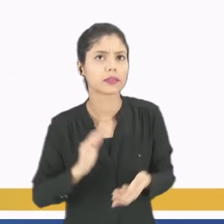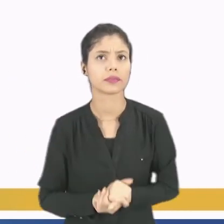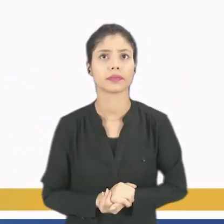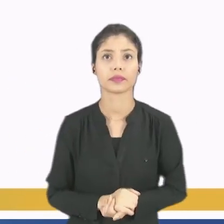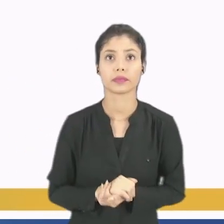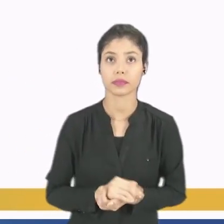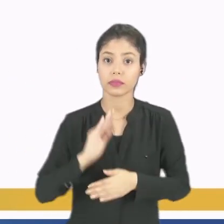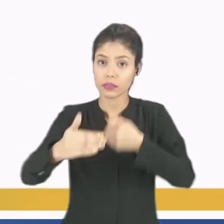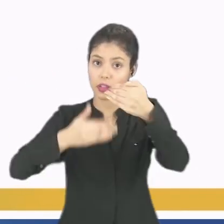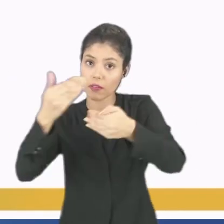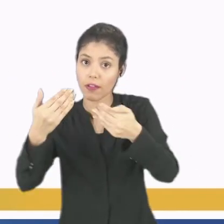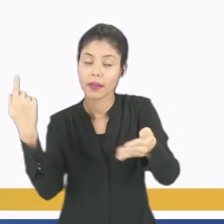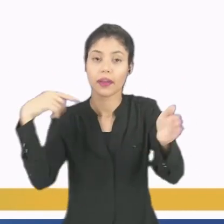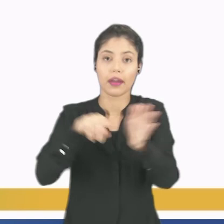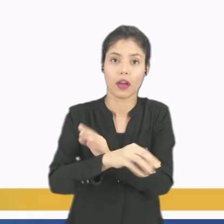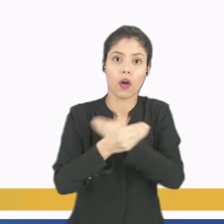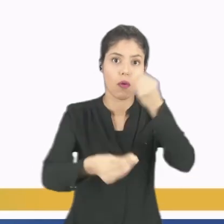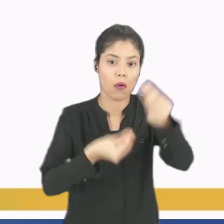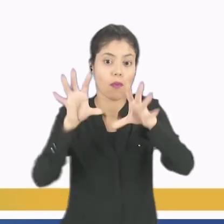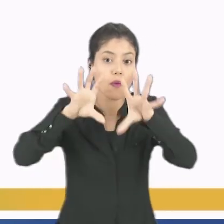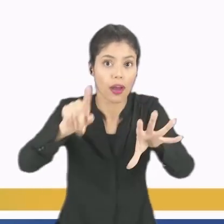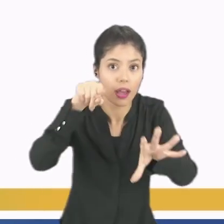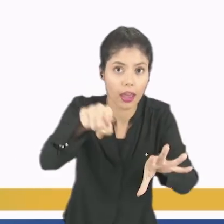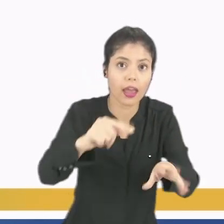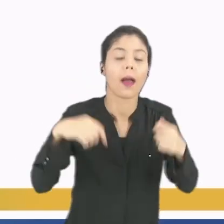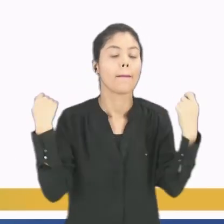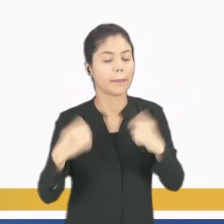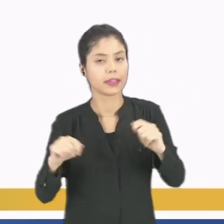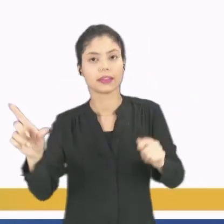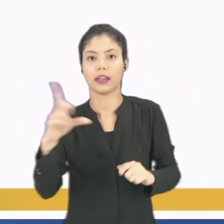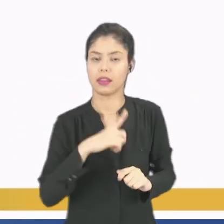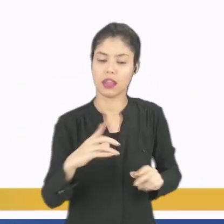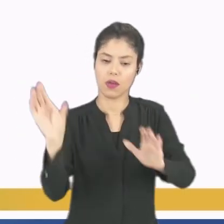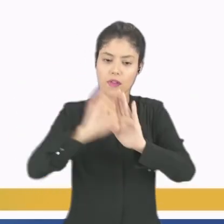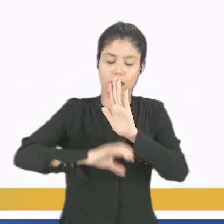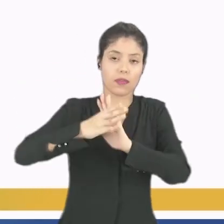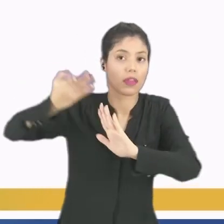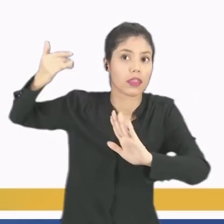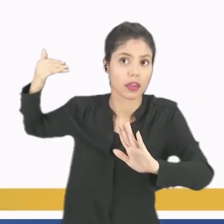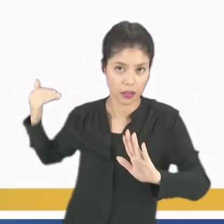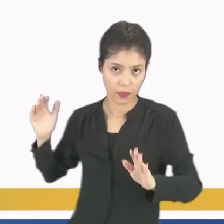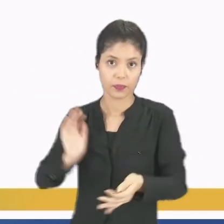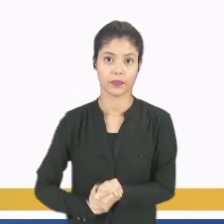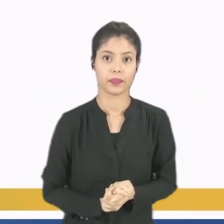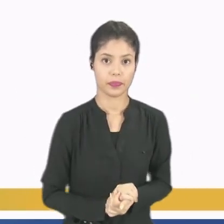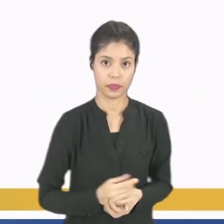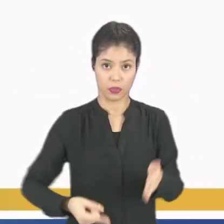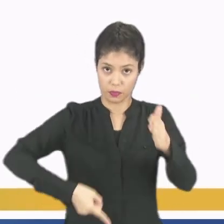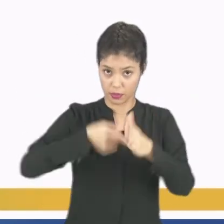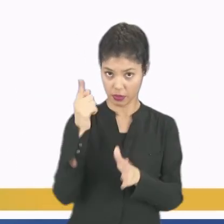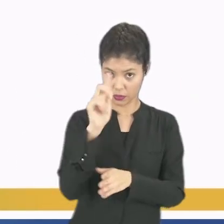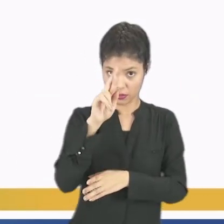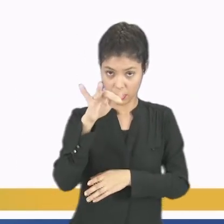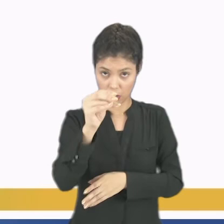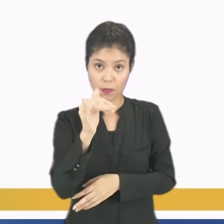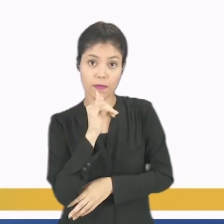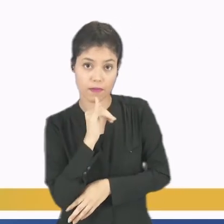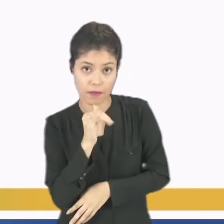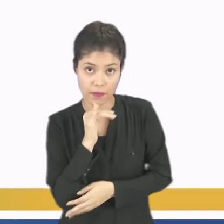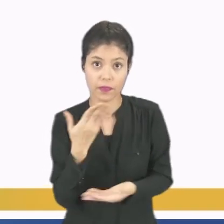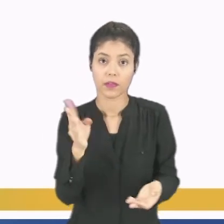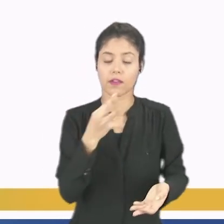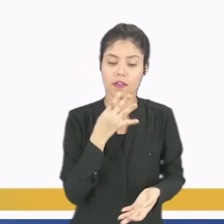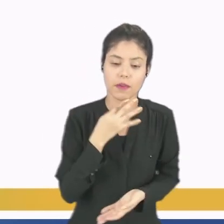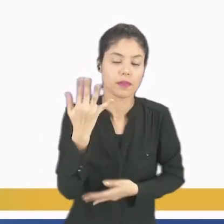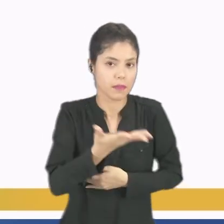Desenvolver questões como essa, é necessário que o conteúdo anterior tá, do primeiro grau, por exemplo, e